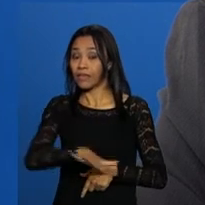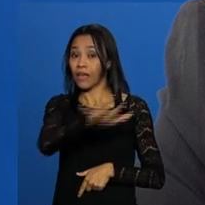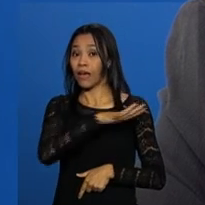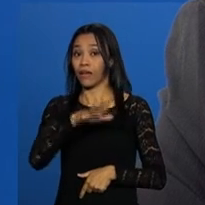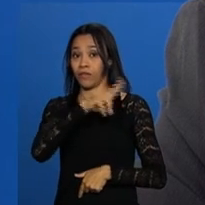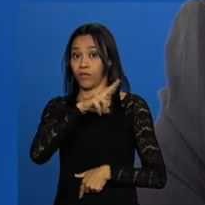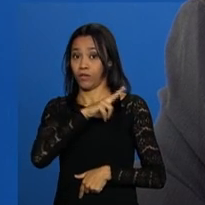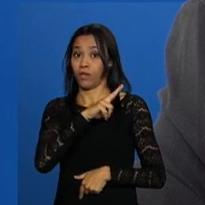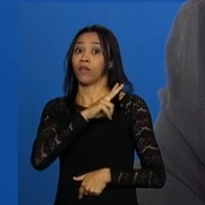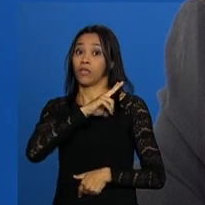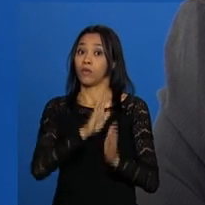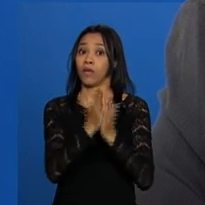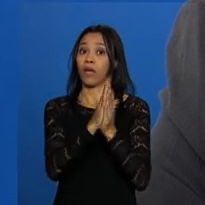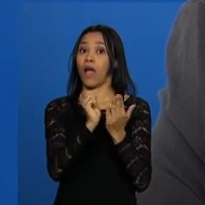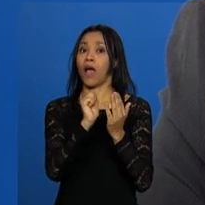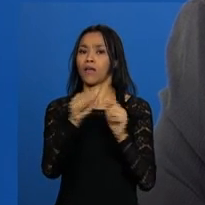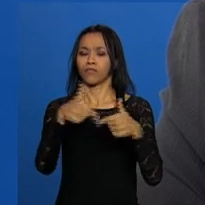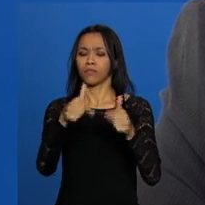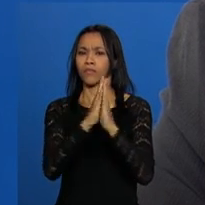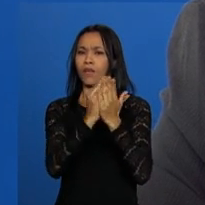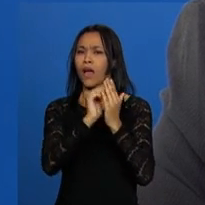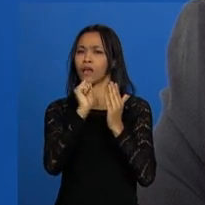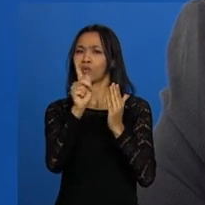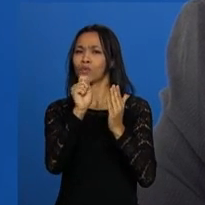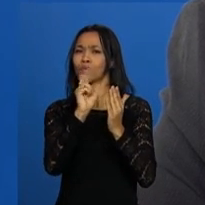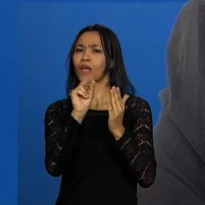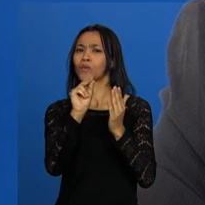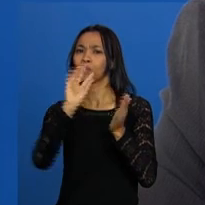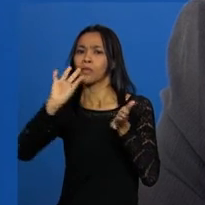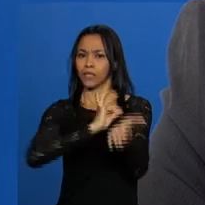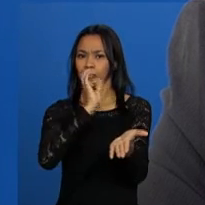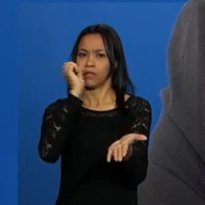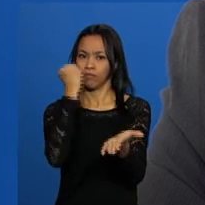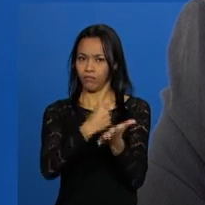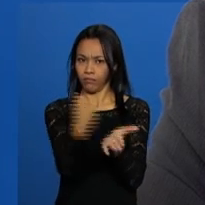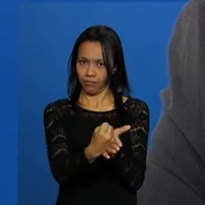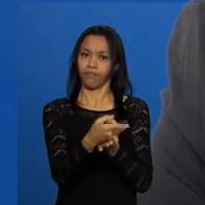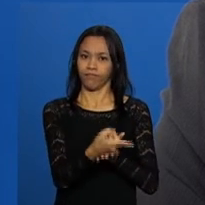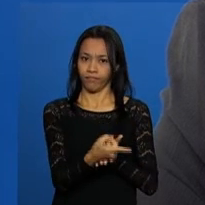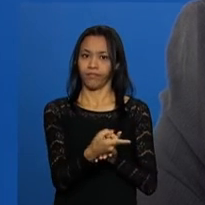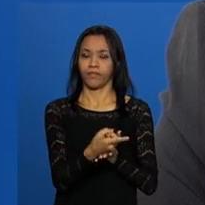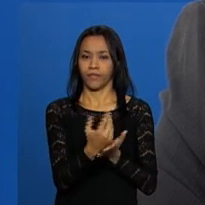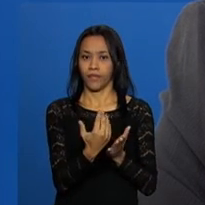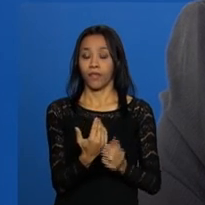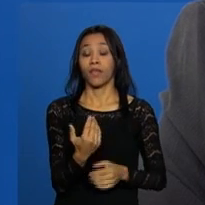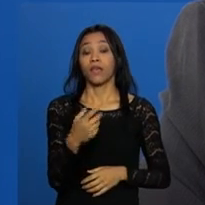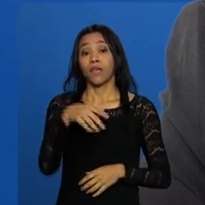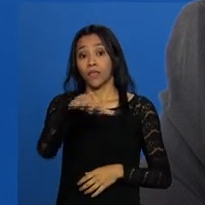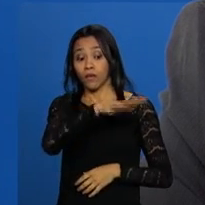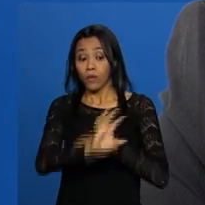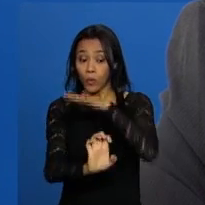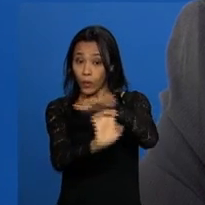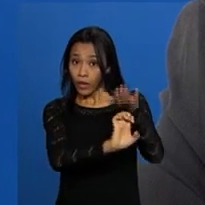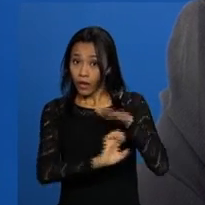carteira assinada. Ou seja, o setor privado também tem dado, pelo menos, a reposição da